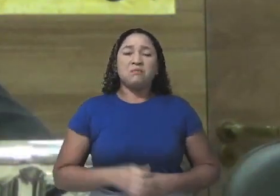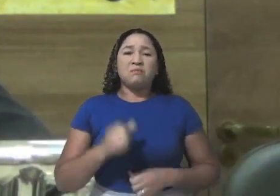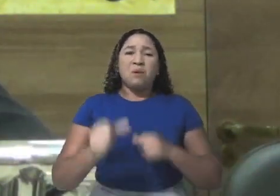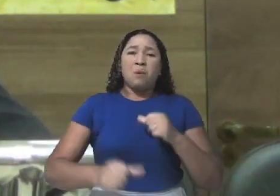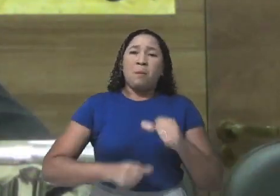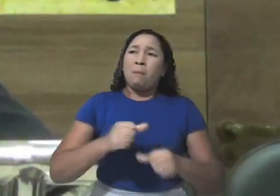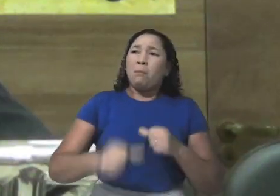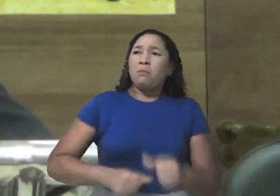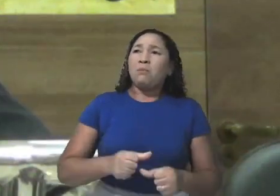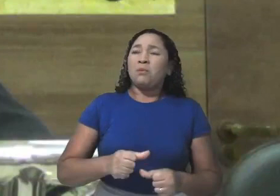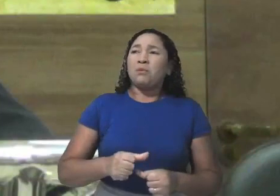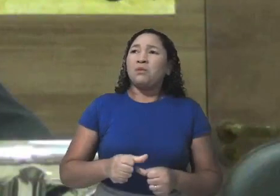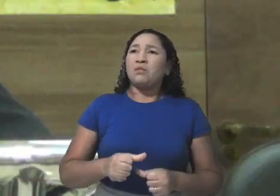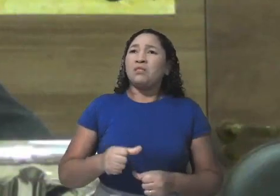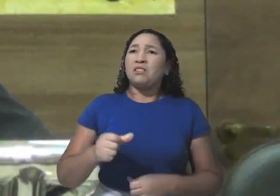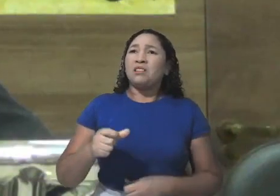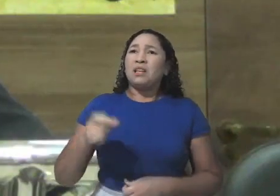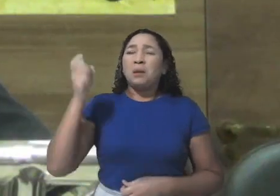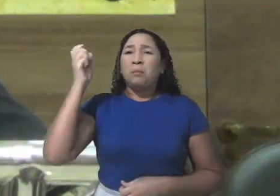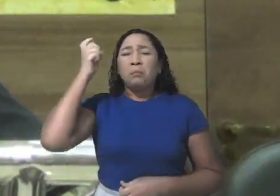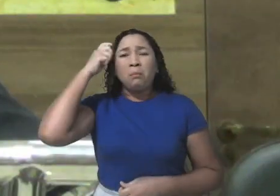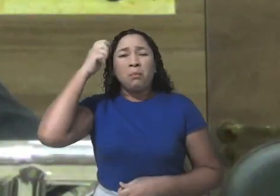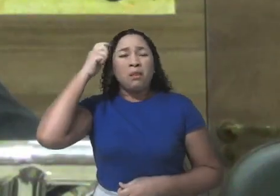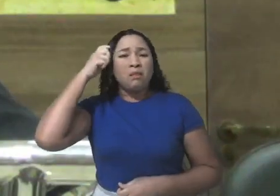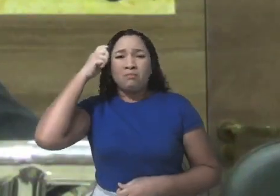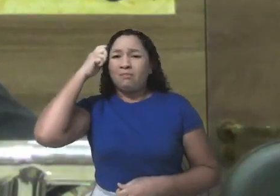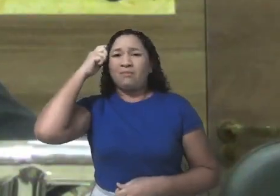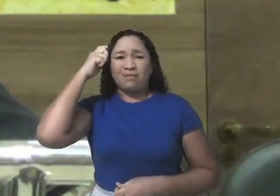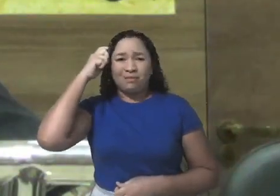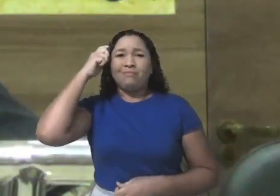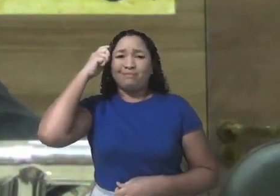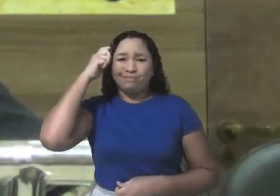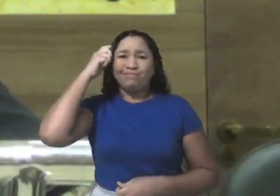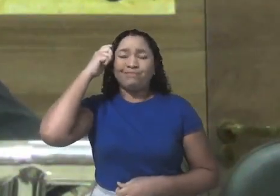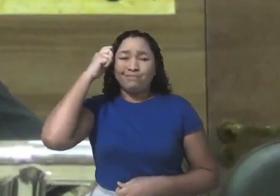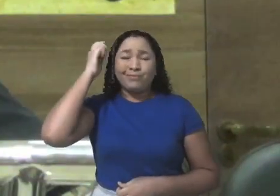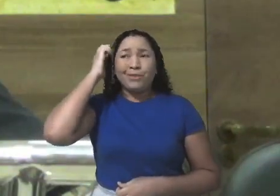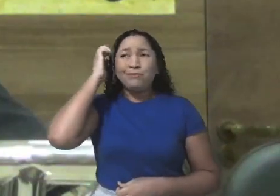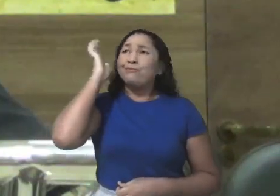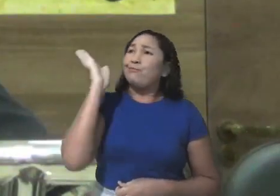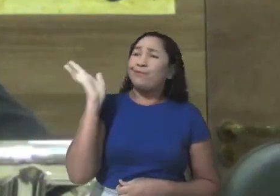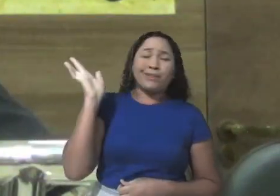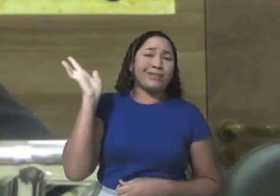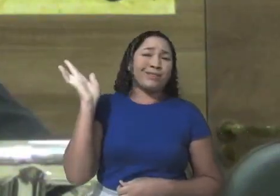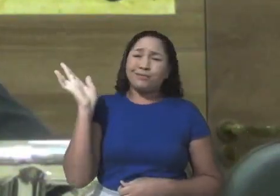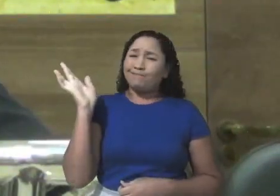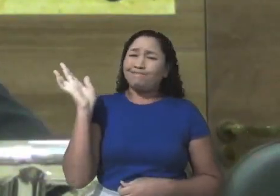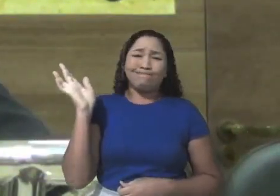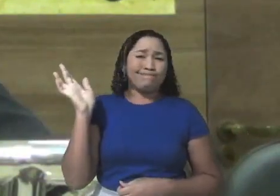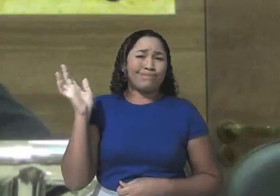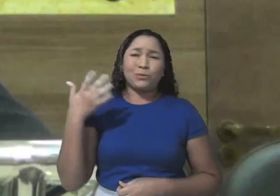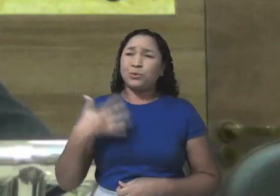ideia facilmente. Meninos que facilmente